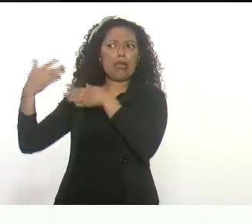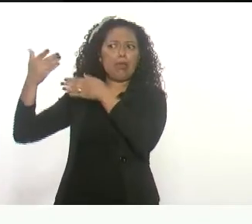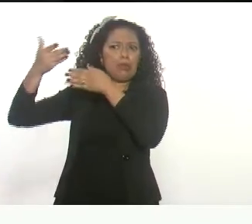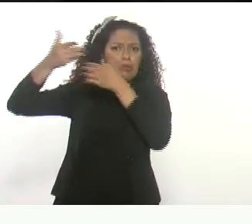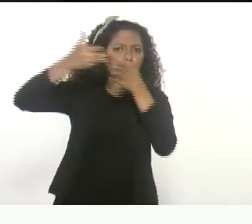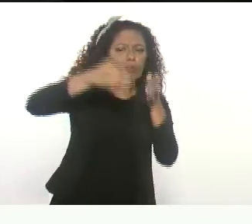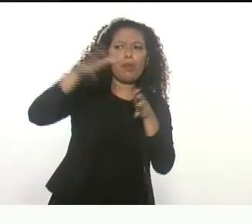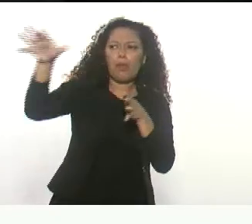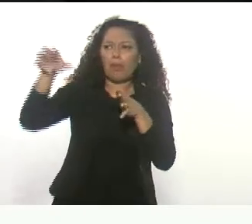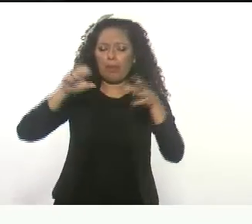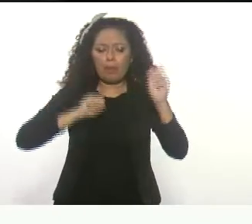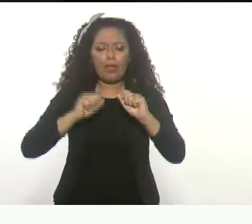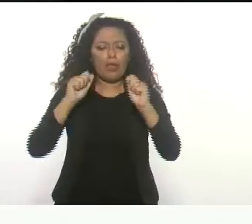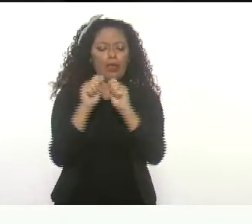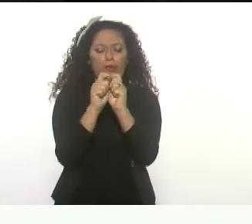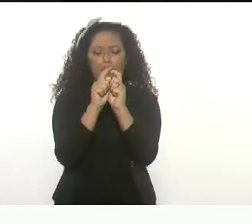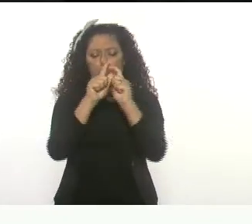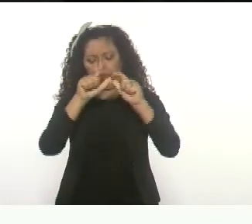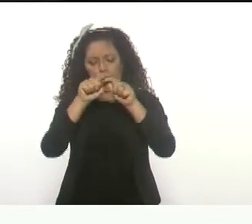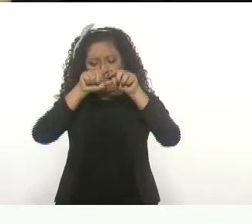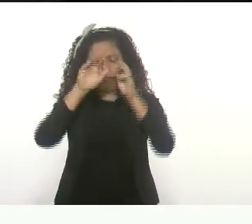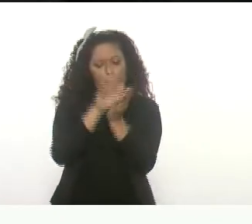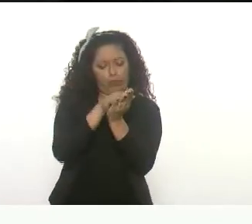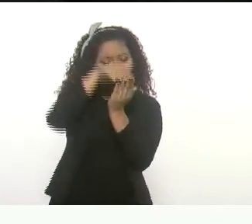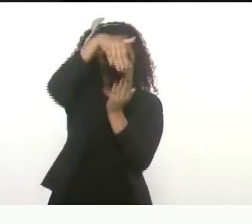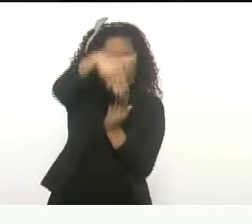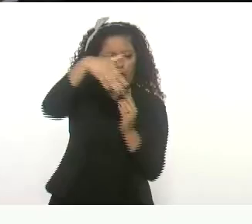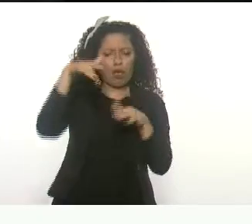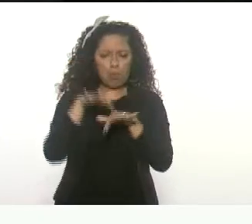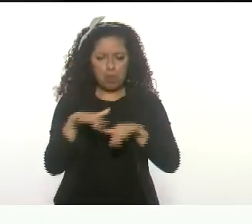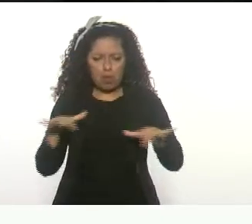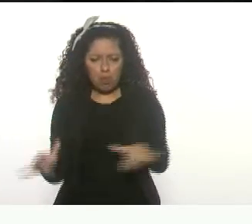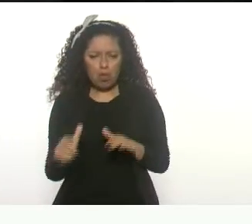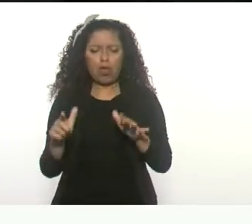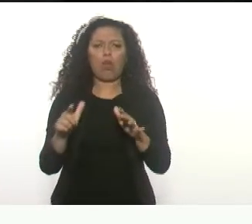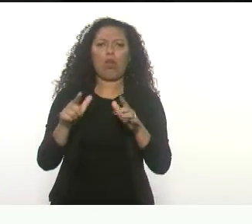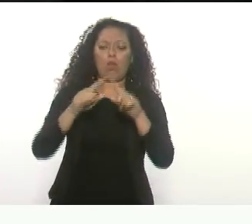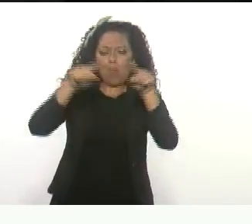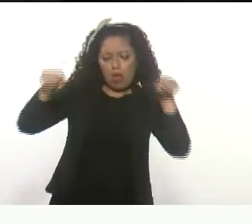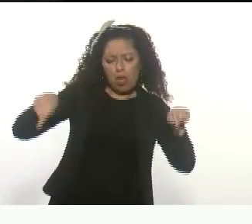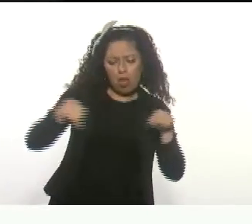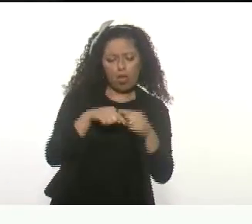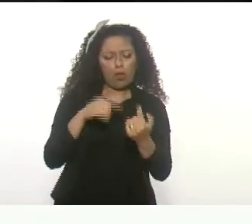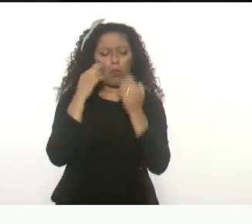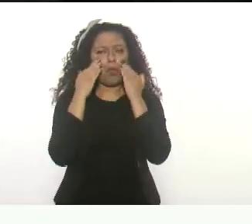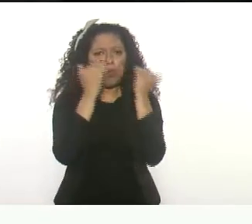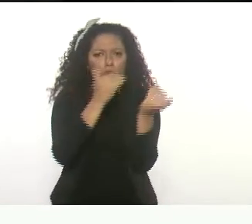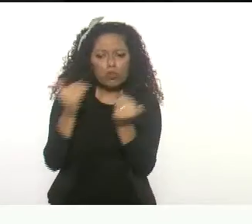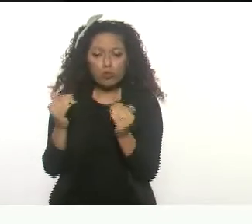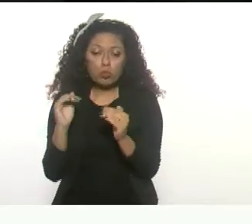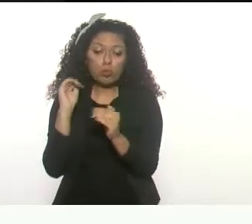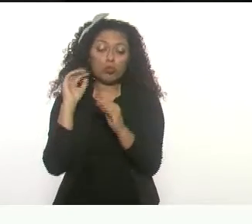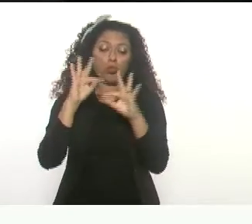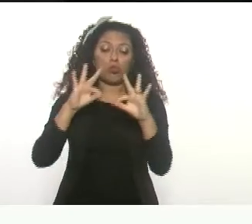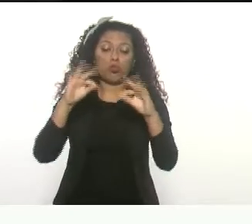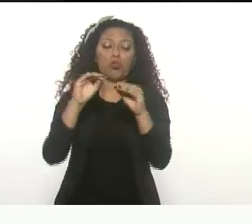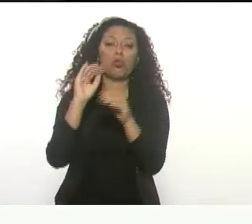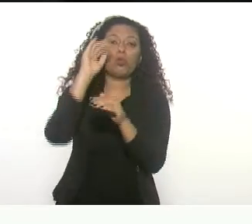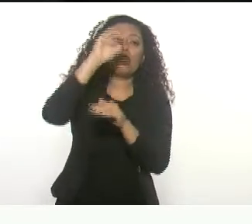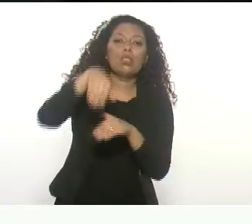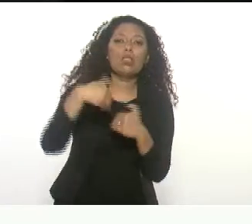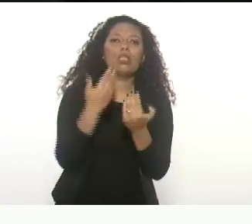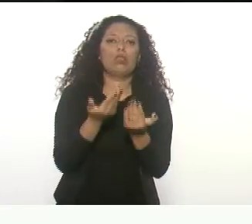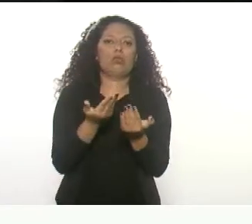traz o carrinho com os tablets, com os notebooks, com o que seja para dentro da sala de aula. A gente traz os experimentos para dentro da sala de aula, né? Acho que a